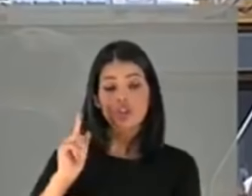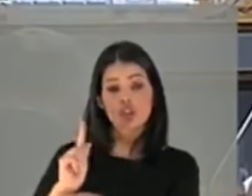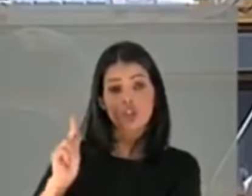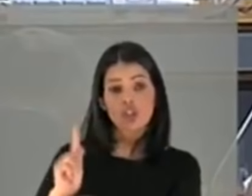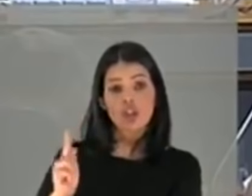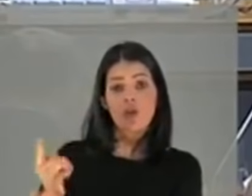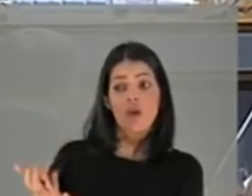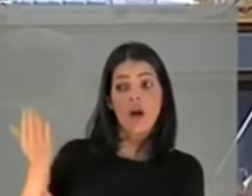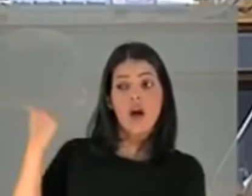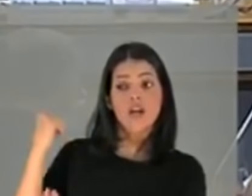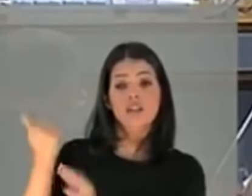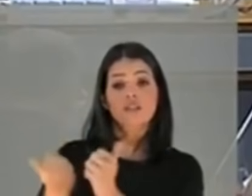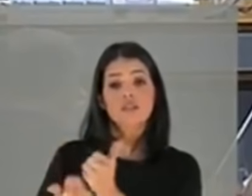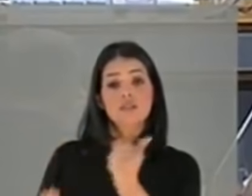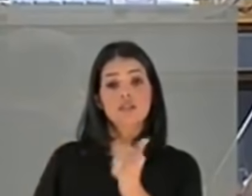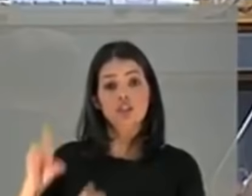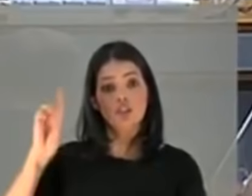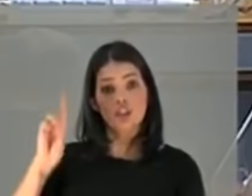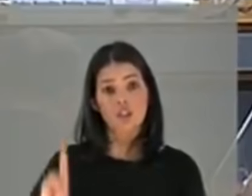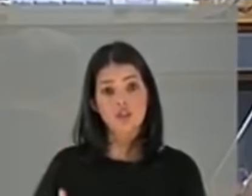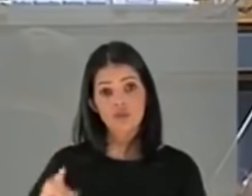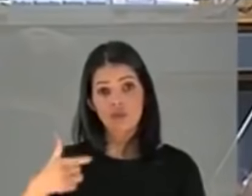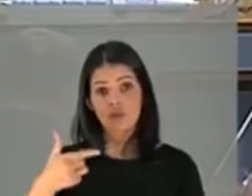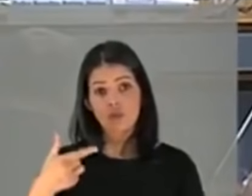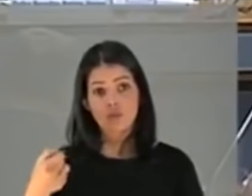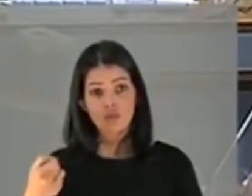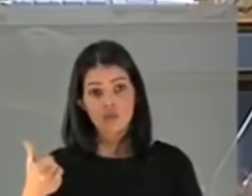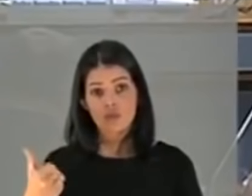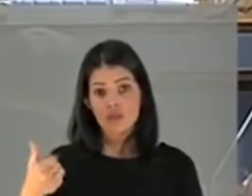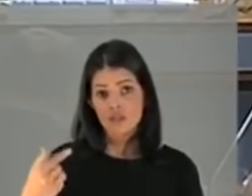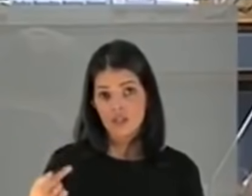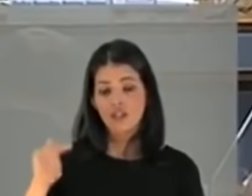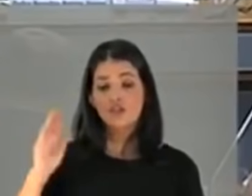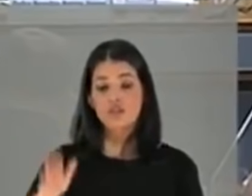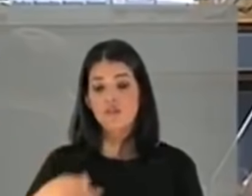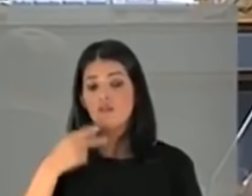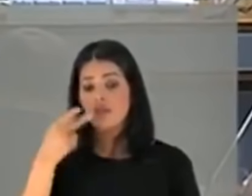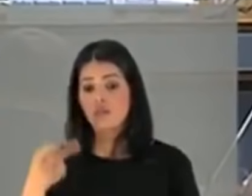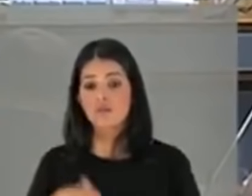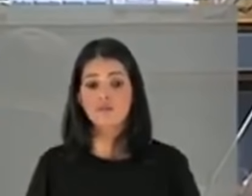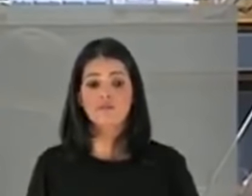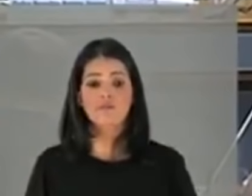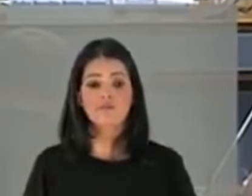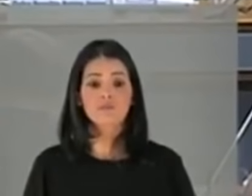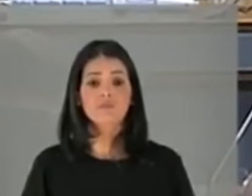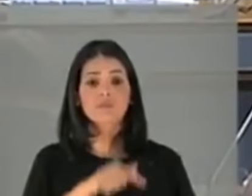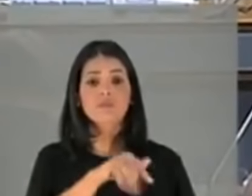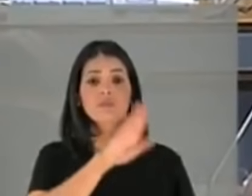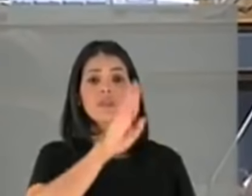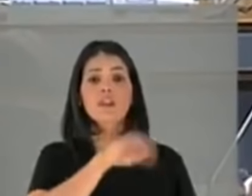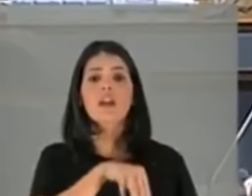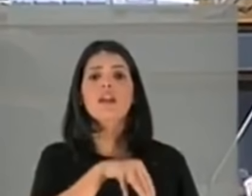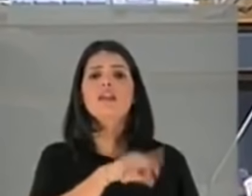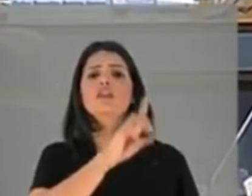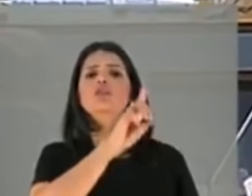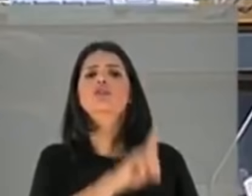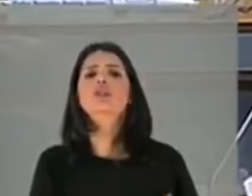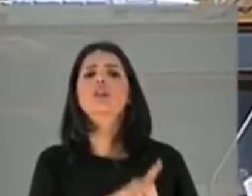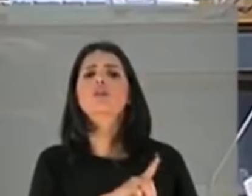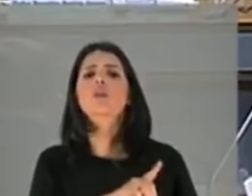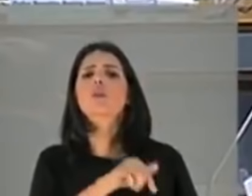diretoria. 2017. Como já foi expressado aqui anteriormente... Quem é esse diretor e essa sigla significa o